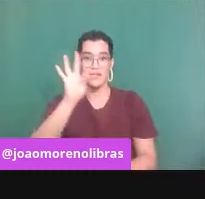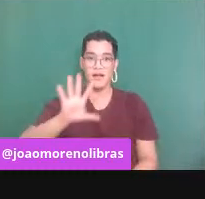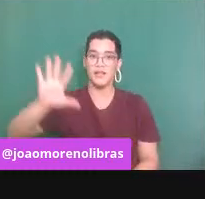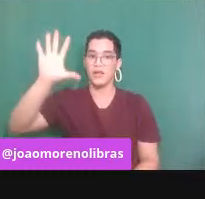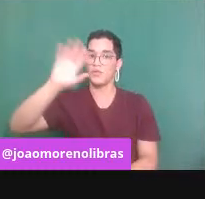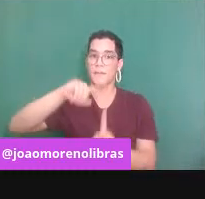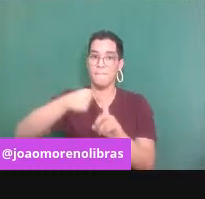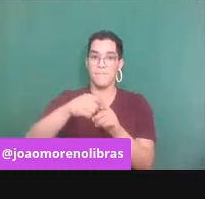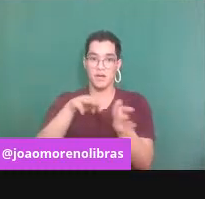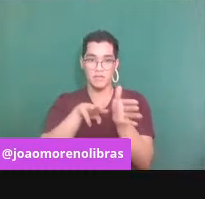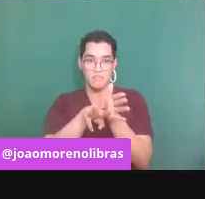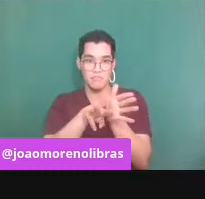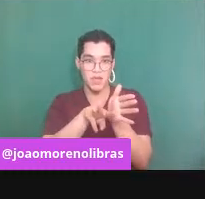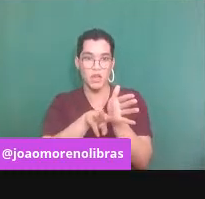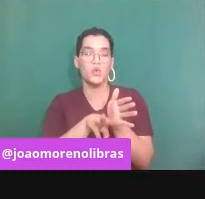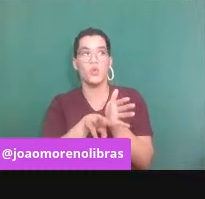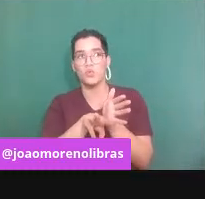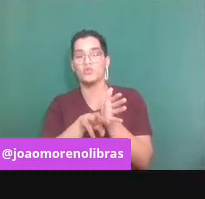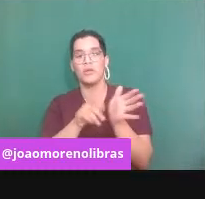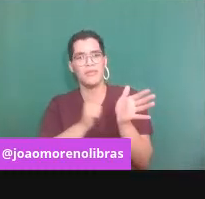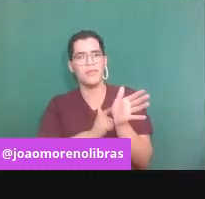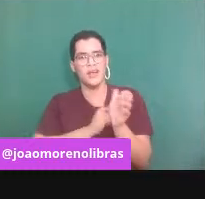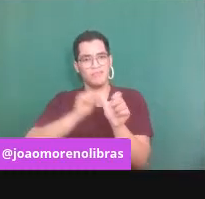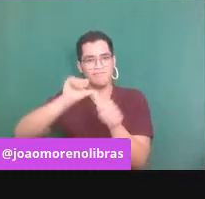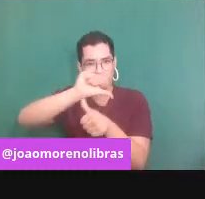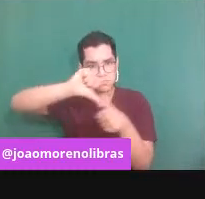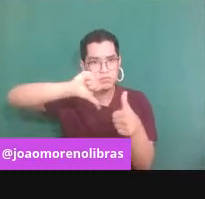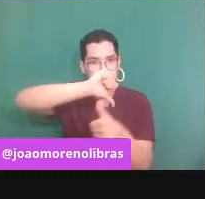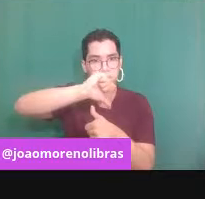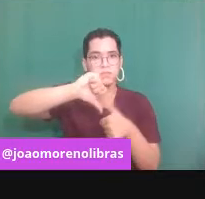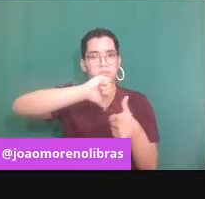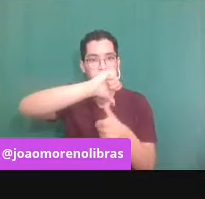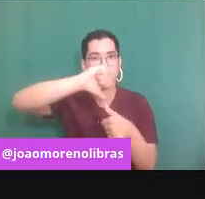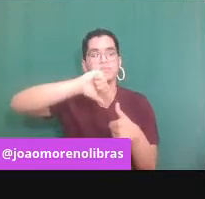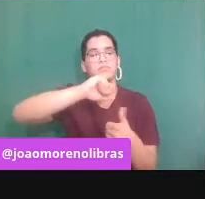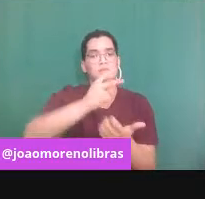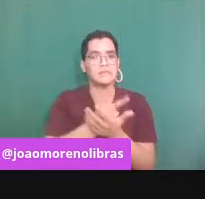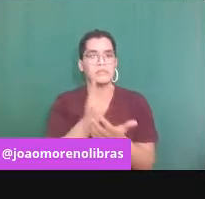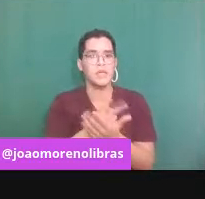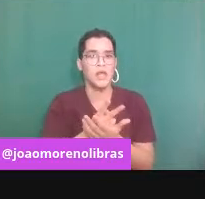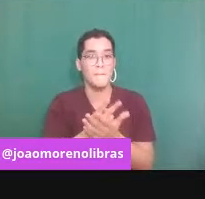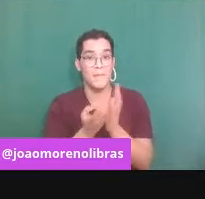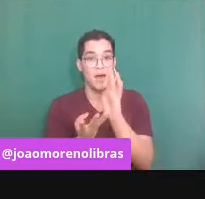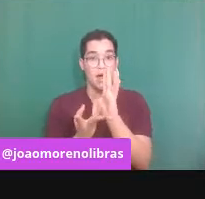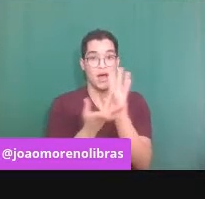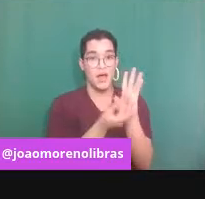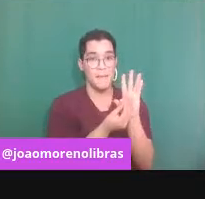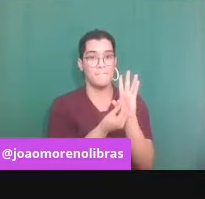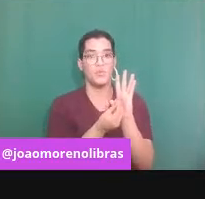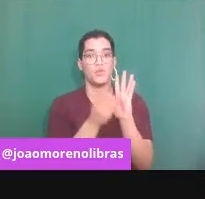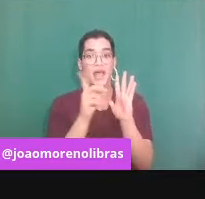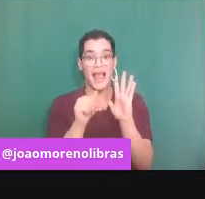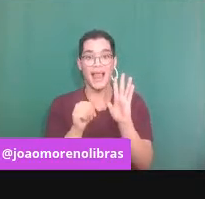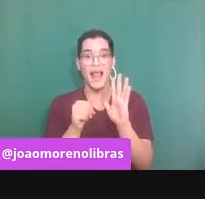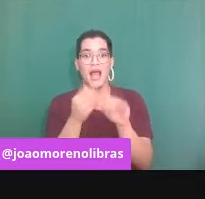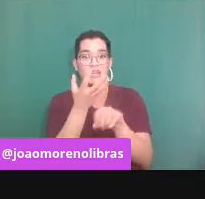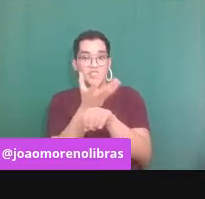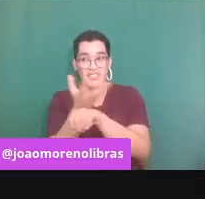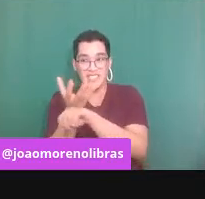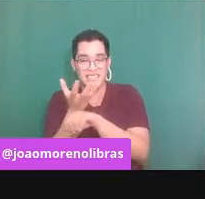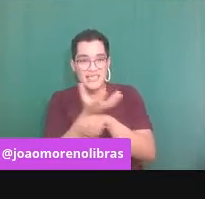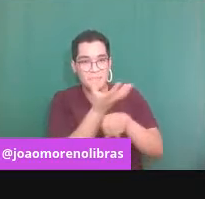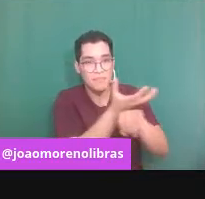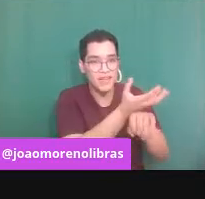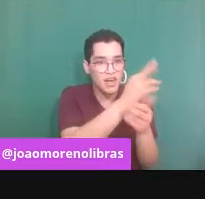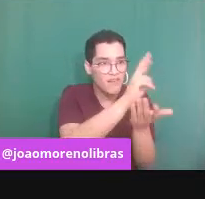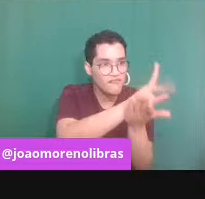textual vêm se diversificando, evidenciando abordagens necessariamente inter e multidisciplinar na